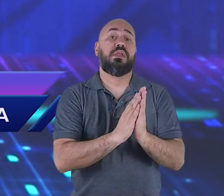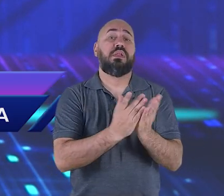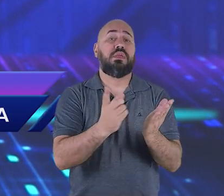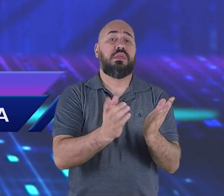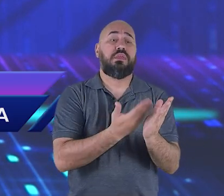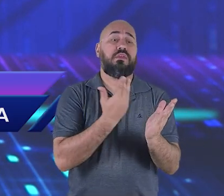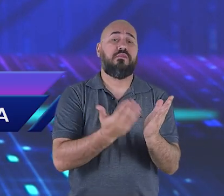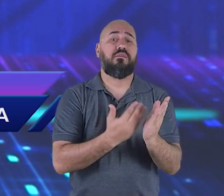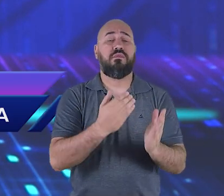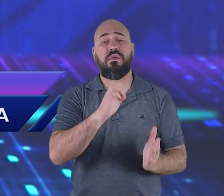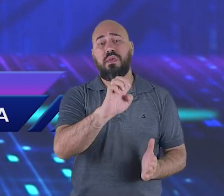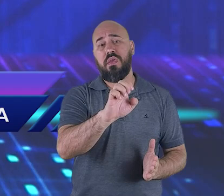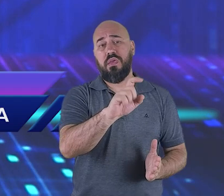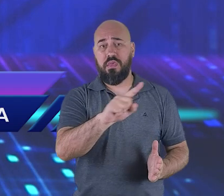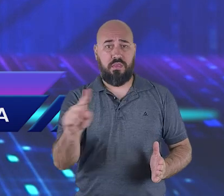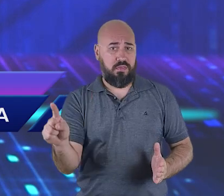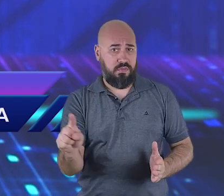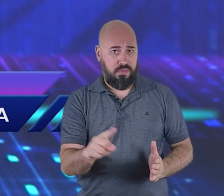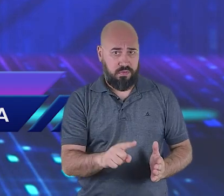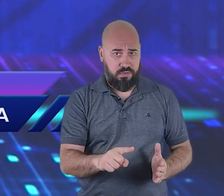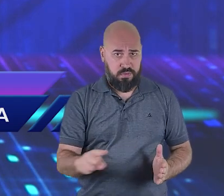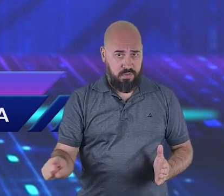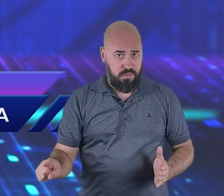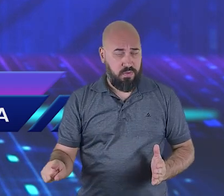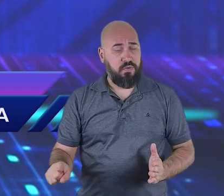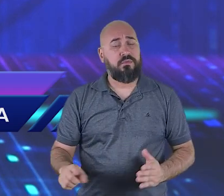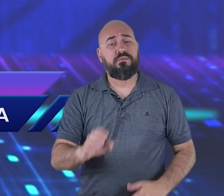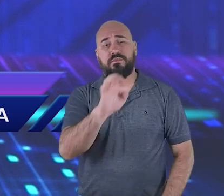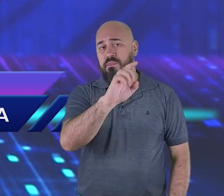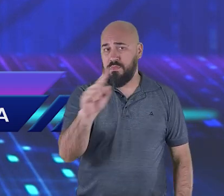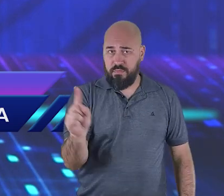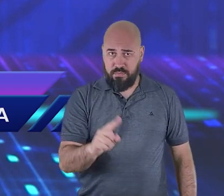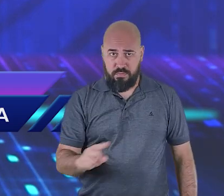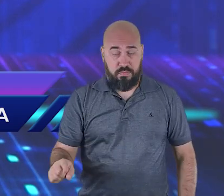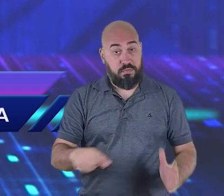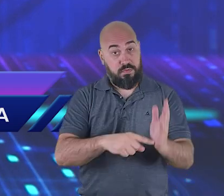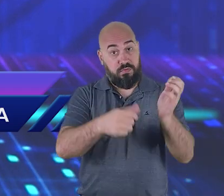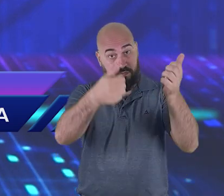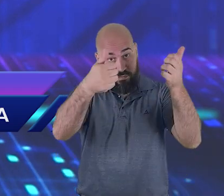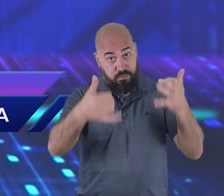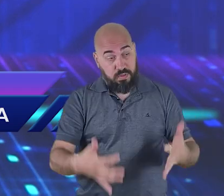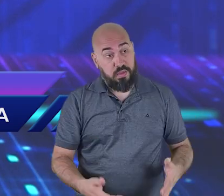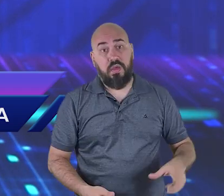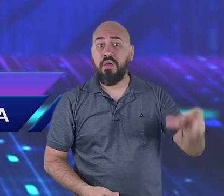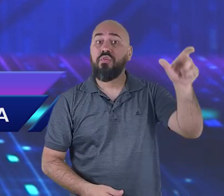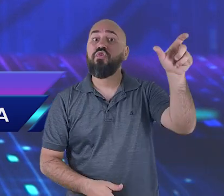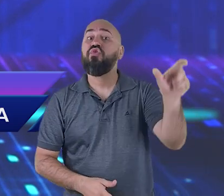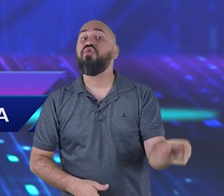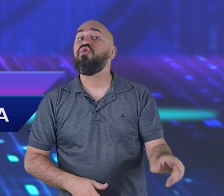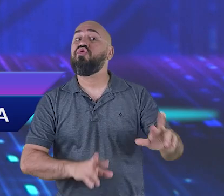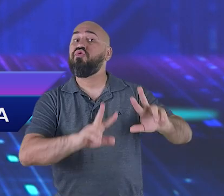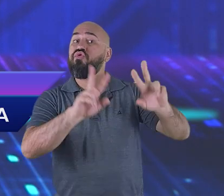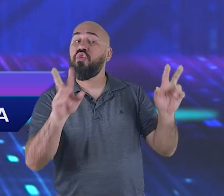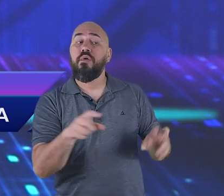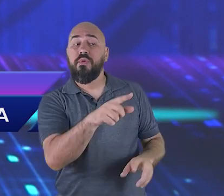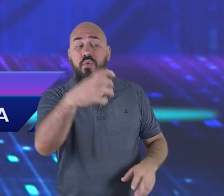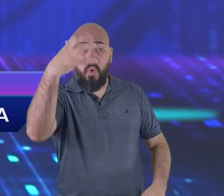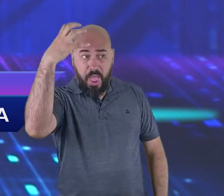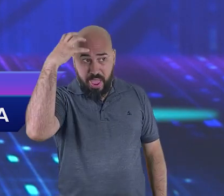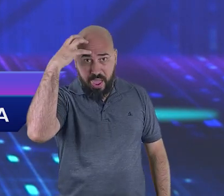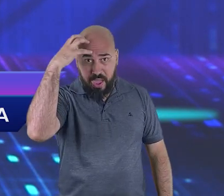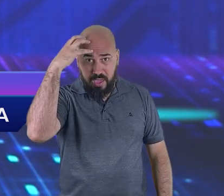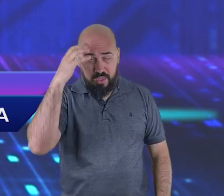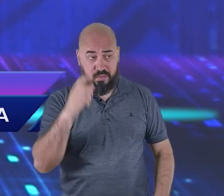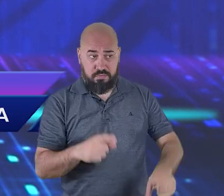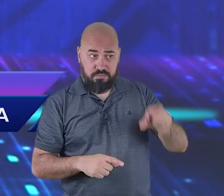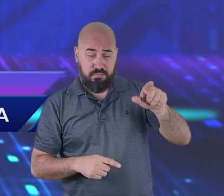de Ezequiel, onde nós encontramos a descrição do rei de Tiro. Em Ezequiel, no capítulo